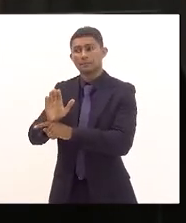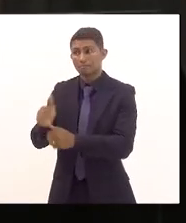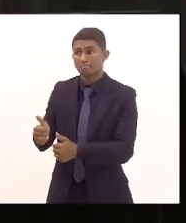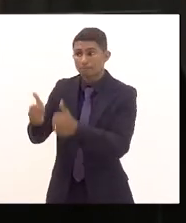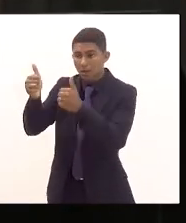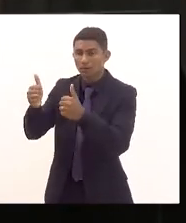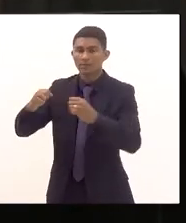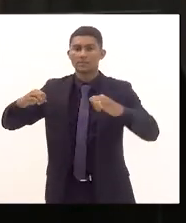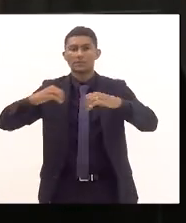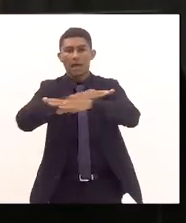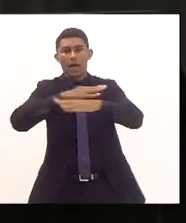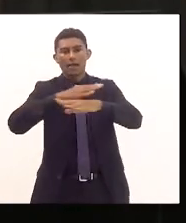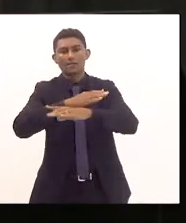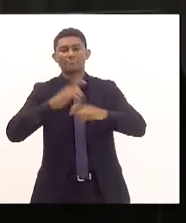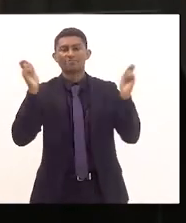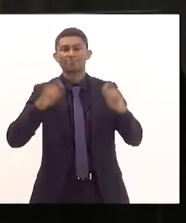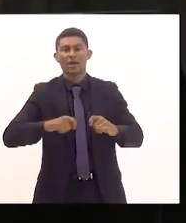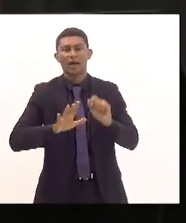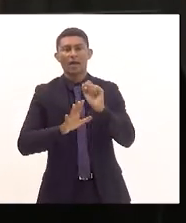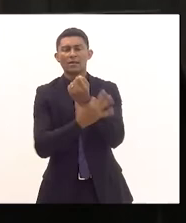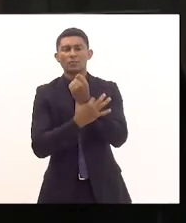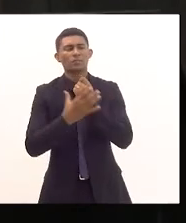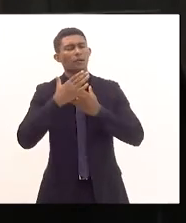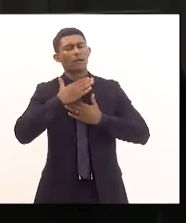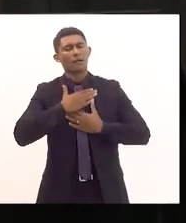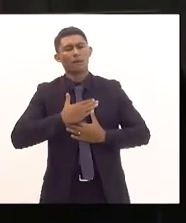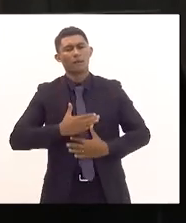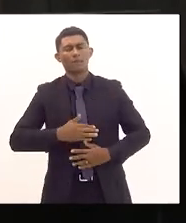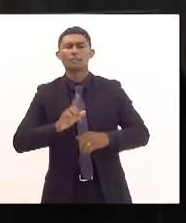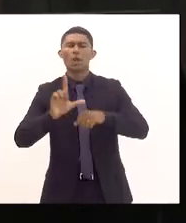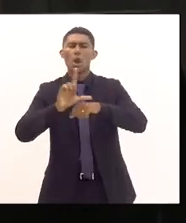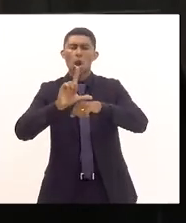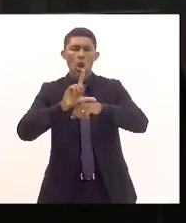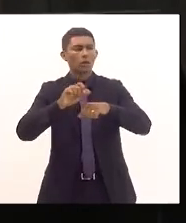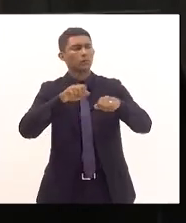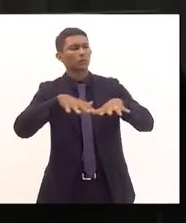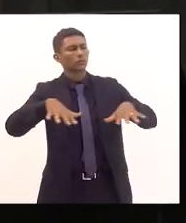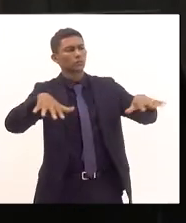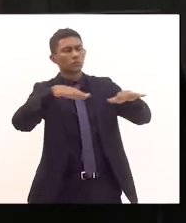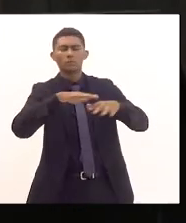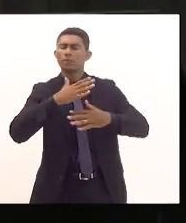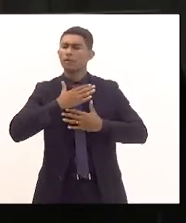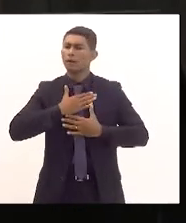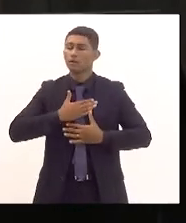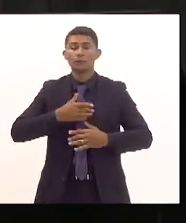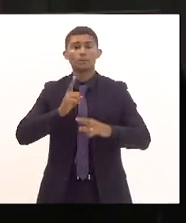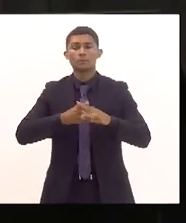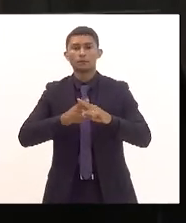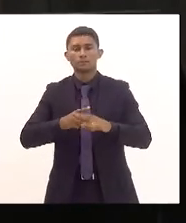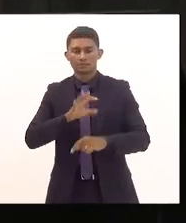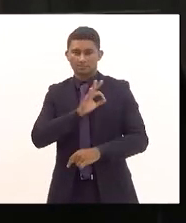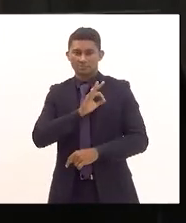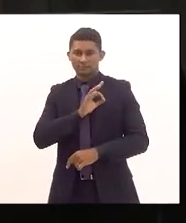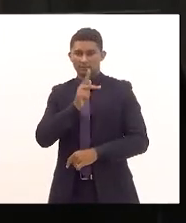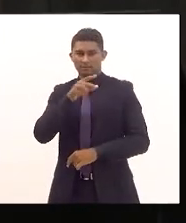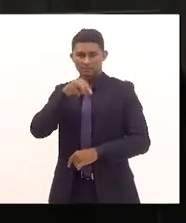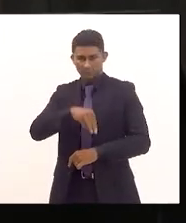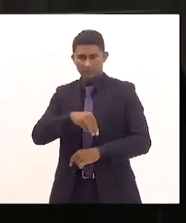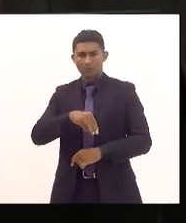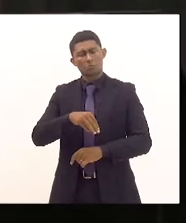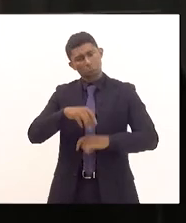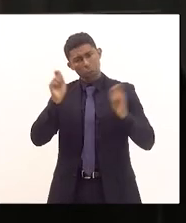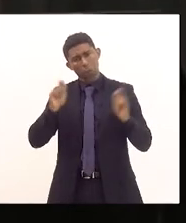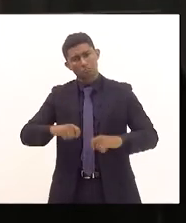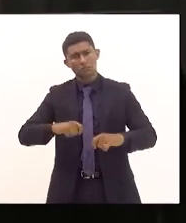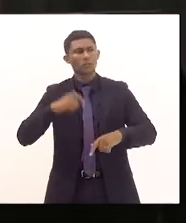muito mais tranquila um comércio mais tranquilo porque a polícia militar poderá se o desempenhar o